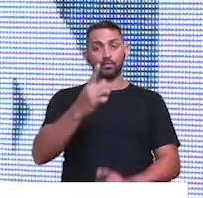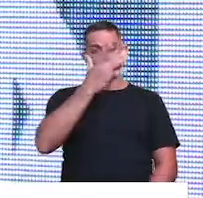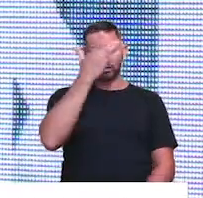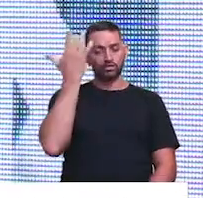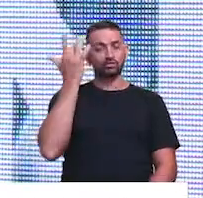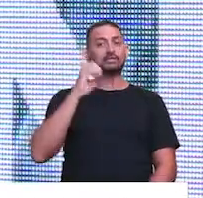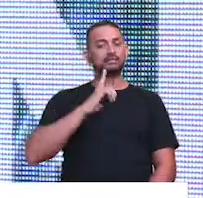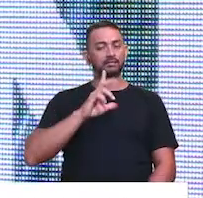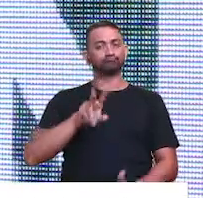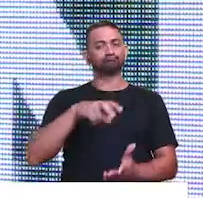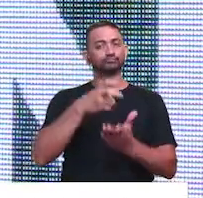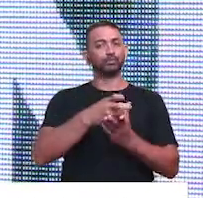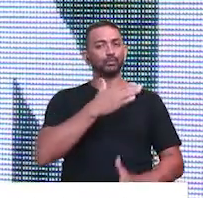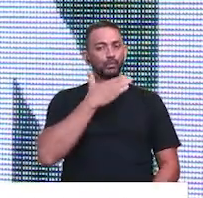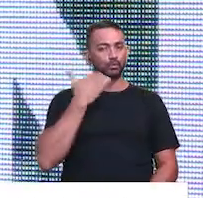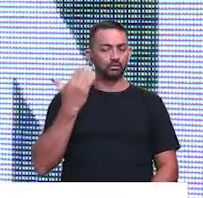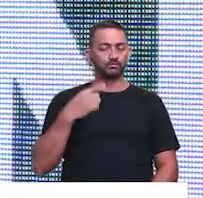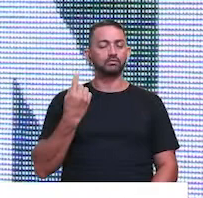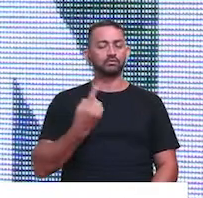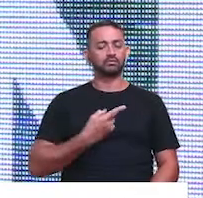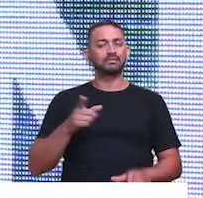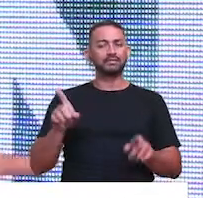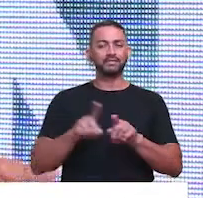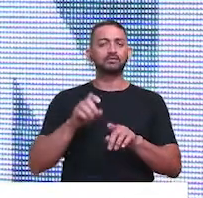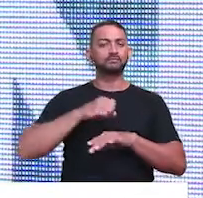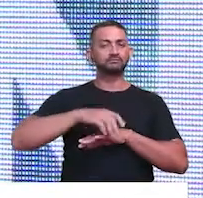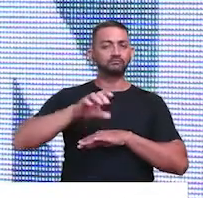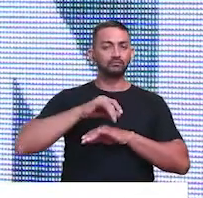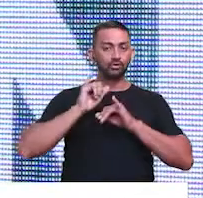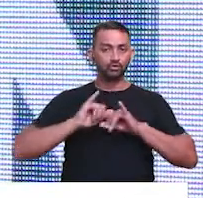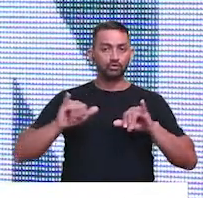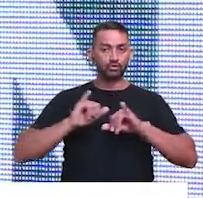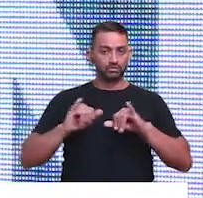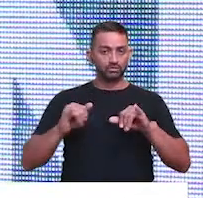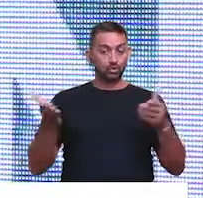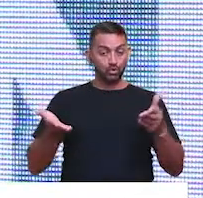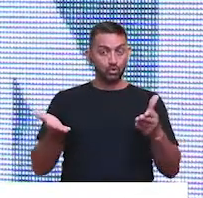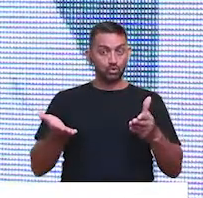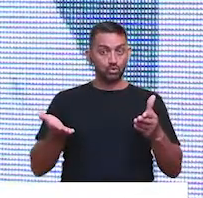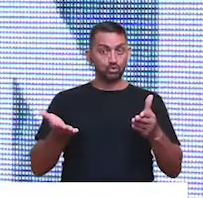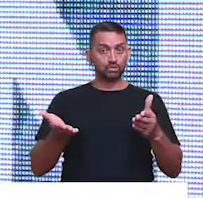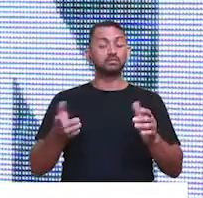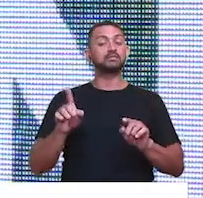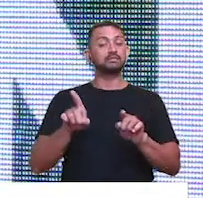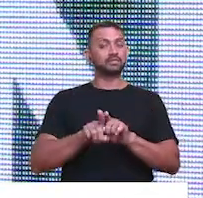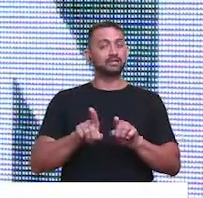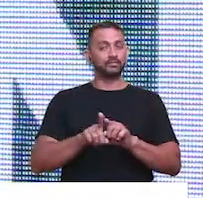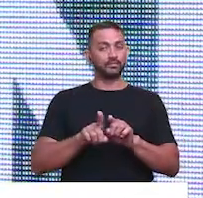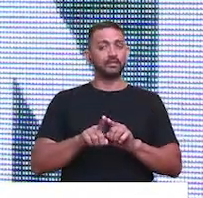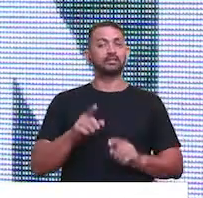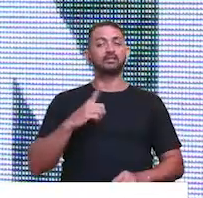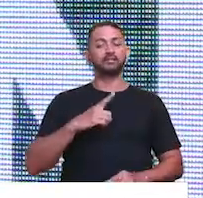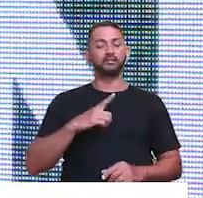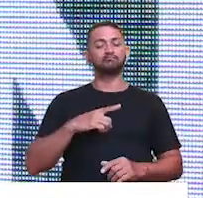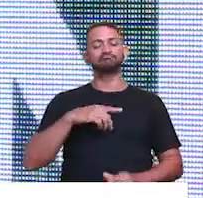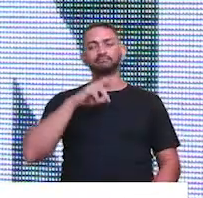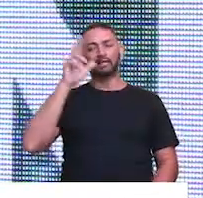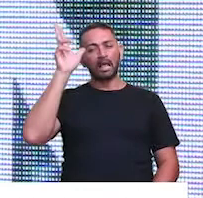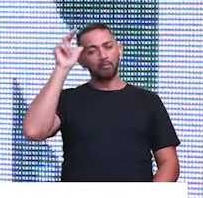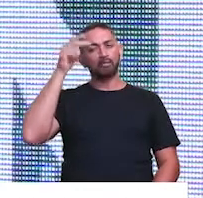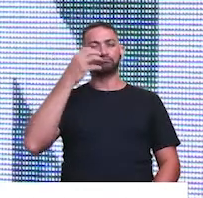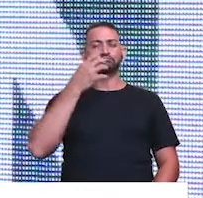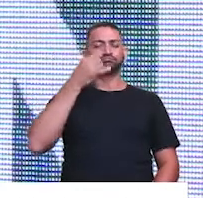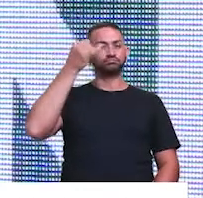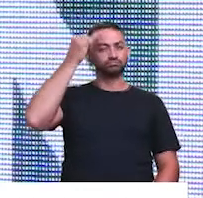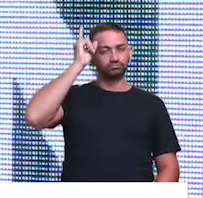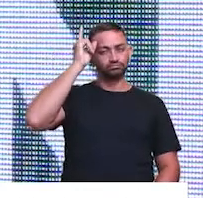inclusive uma pessoa acabou morrendo e a gente também já trouxe uma notícia aqui no Imperatriz online esses dias de animais